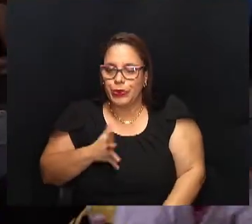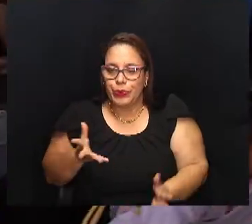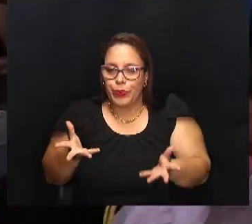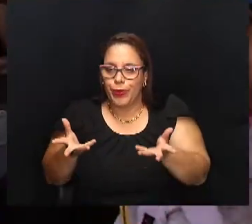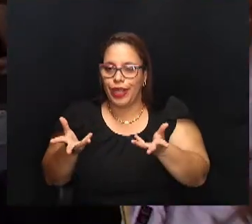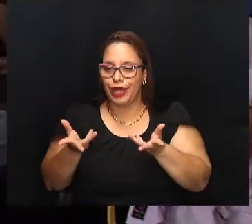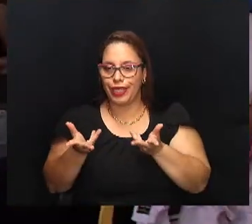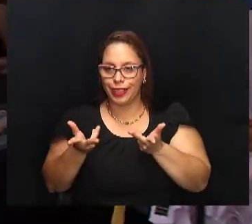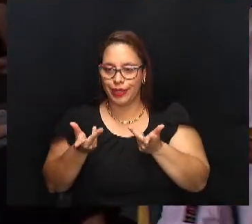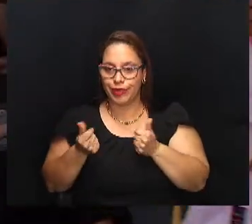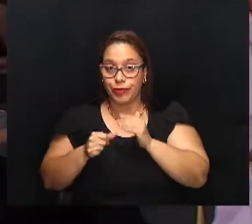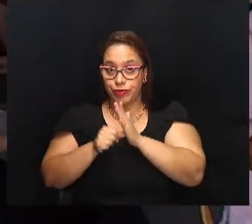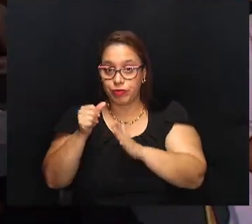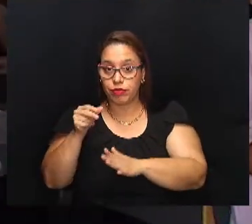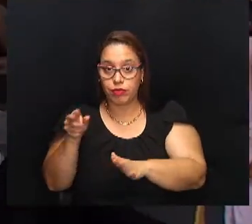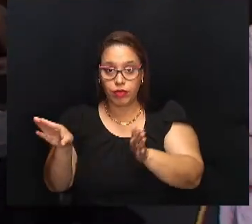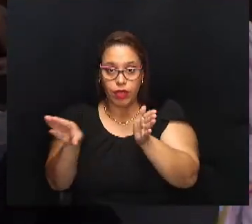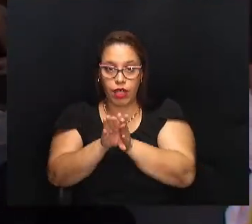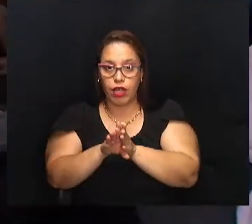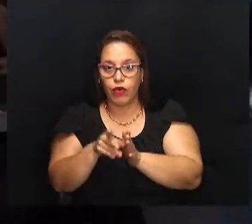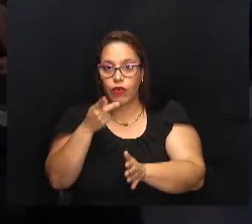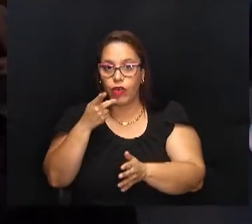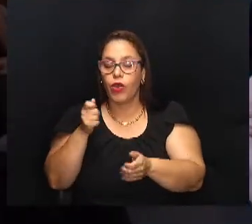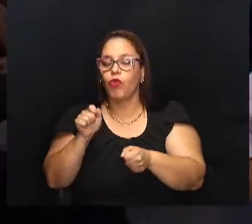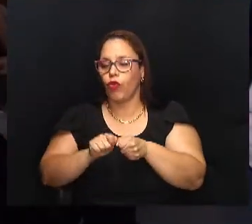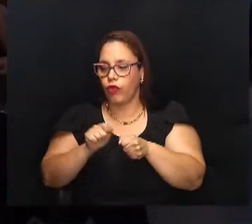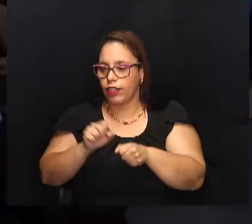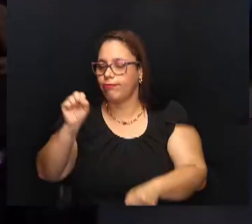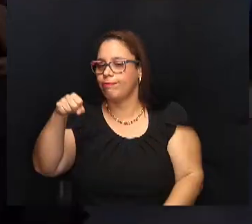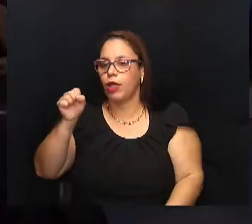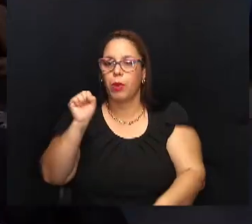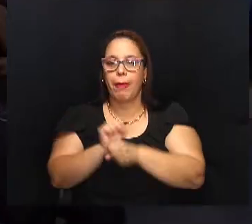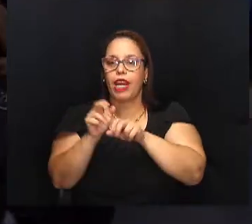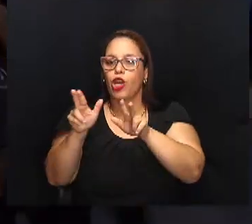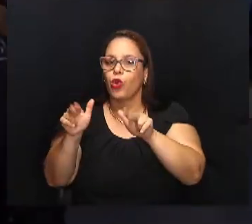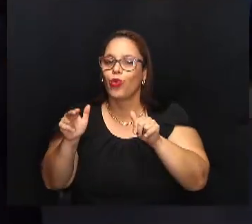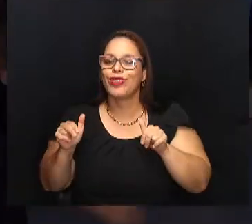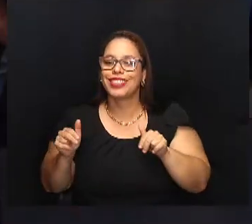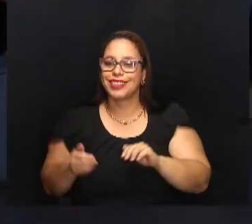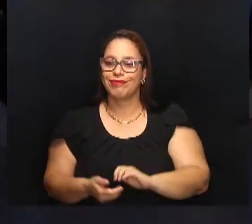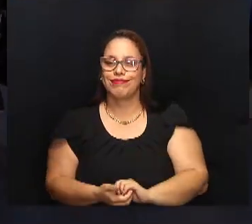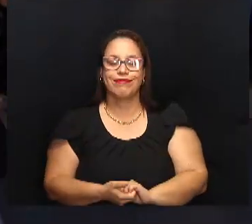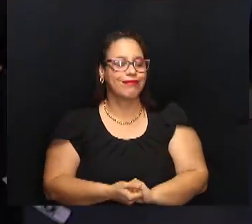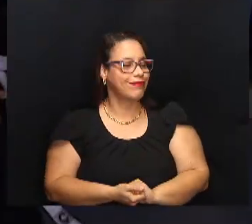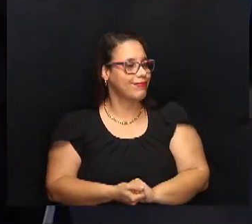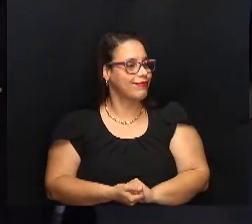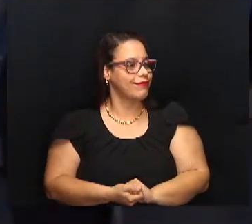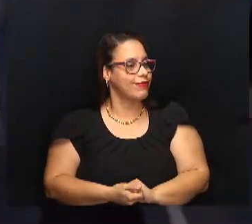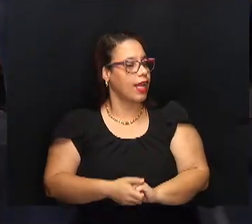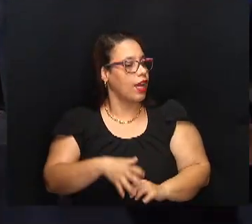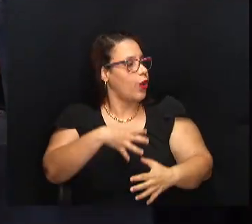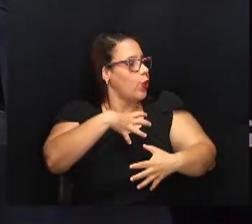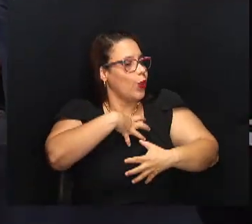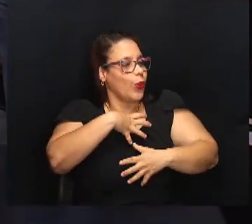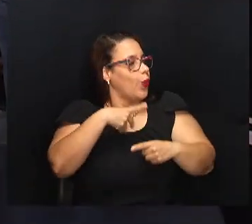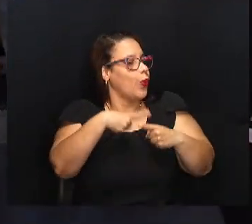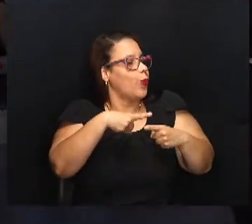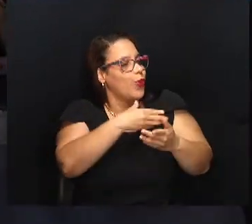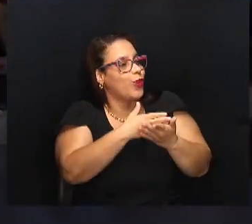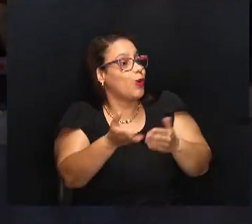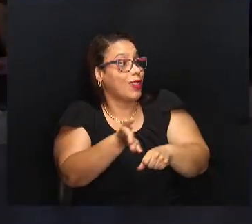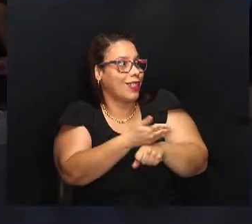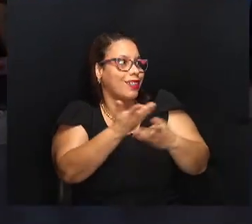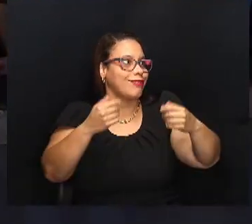inimaginável. Então, a primeira vez que eu vim, eu já falei pra ele, eu vou fazer. E eu não parei mais, desde que eu vim. Aquela sensação, por que não comecei